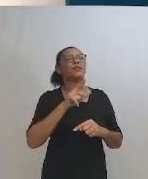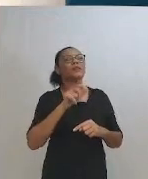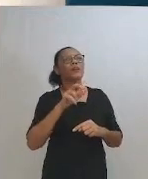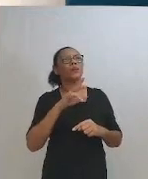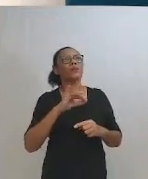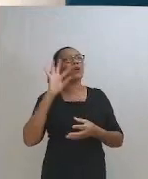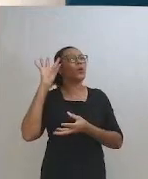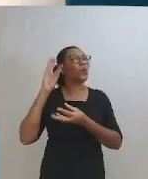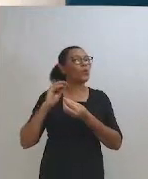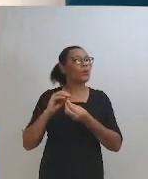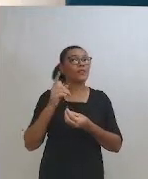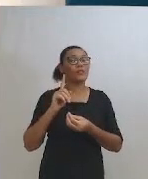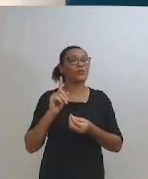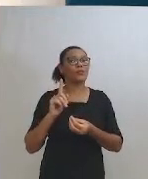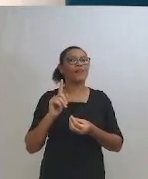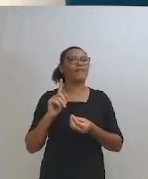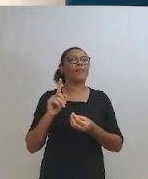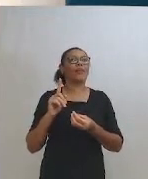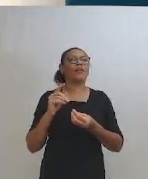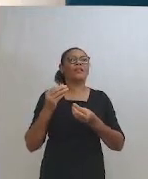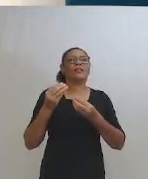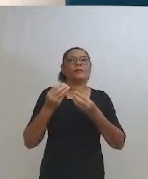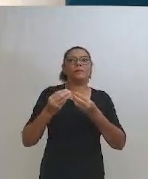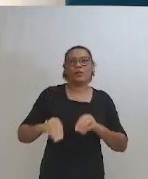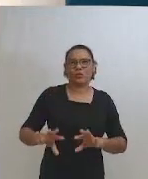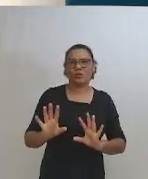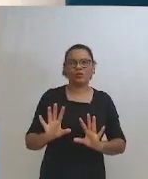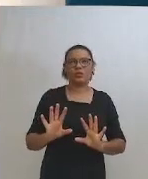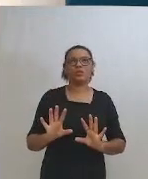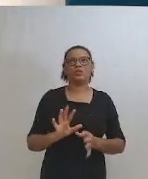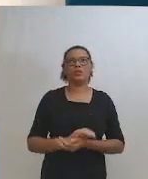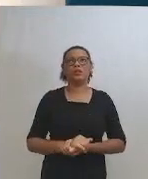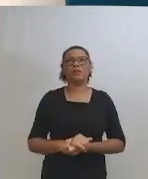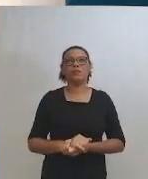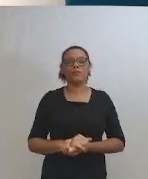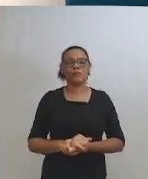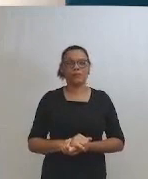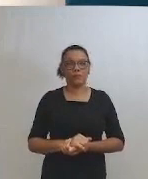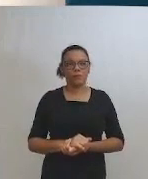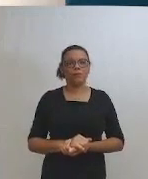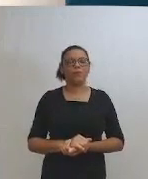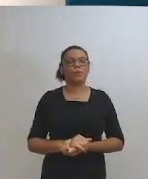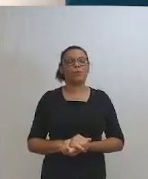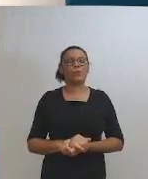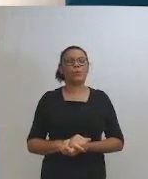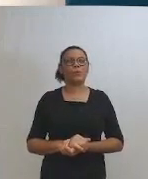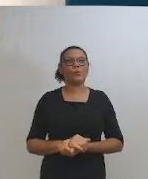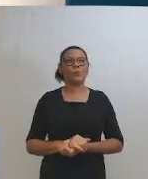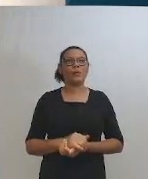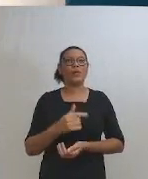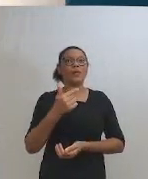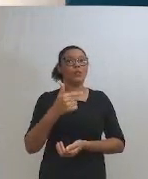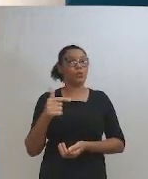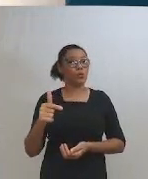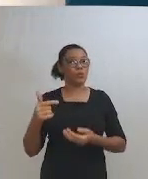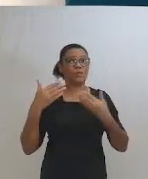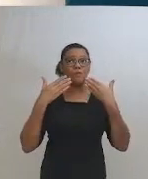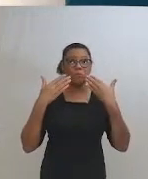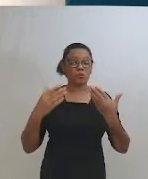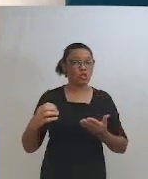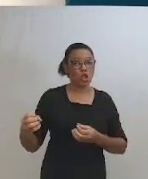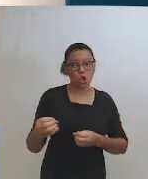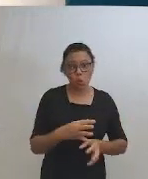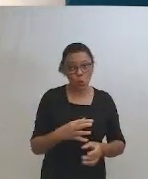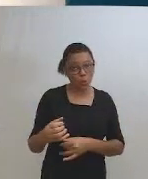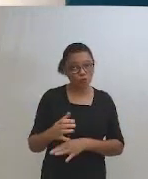Embora o tema que suscitado tenha sido objeto da superveniente sentença, não houve apresentação de novos fundamentos quanto à questão.